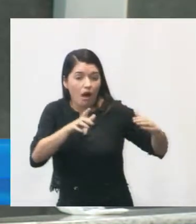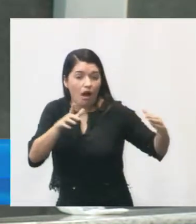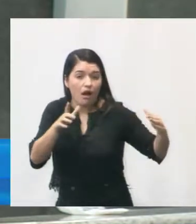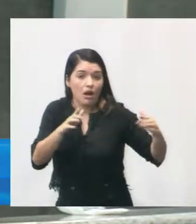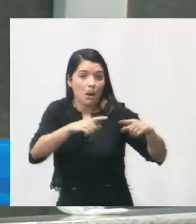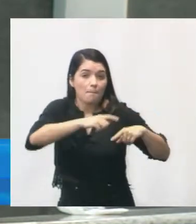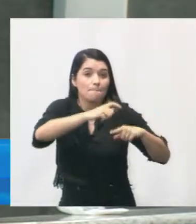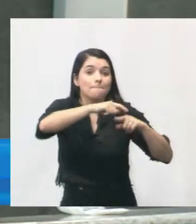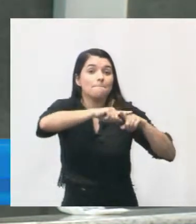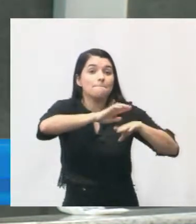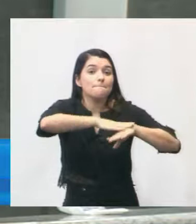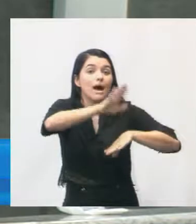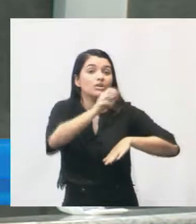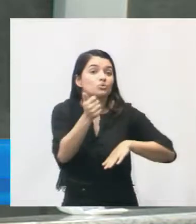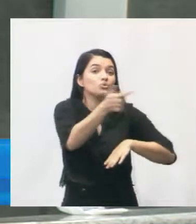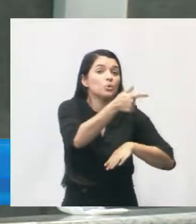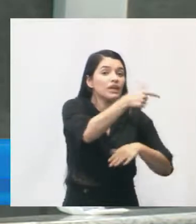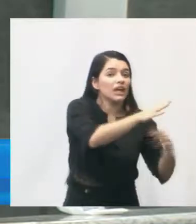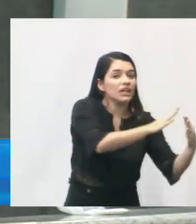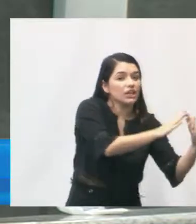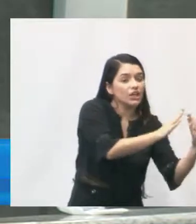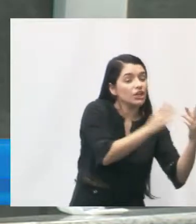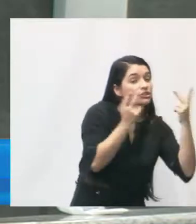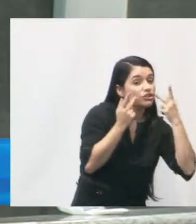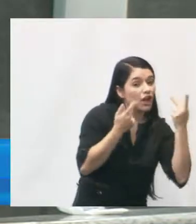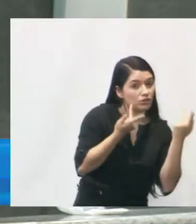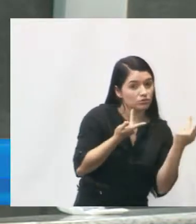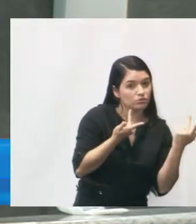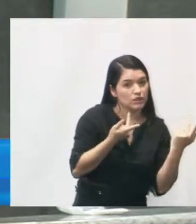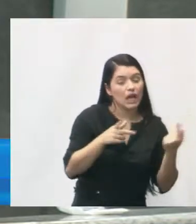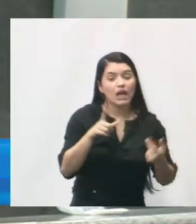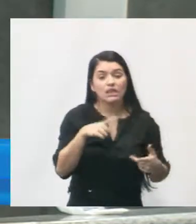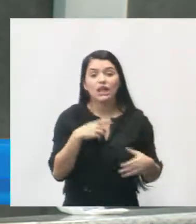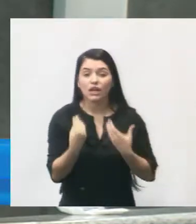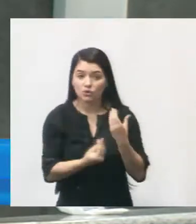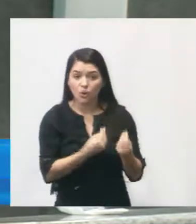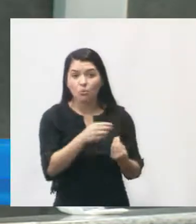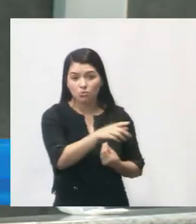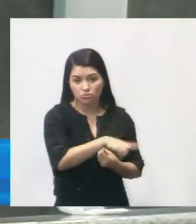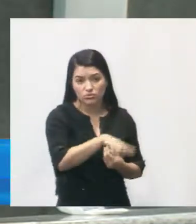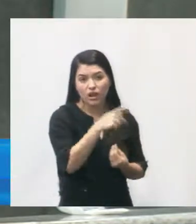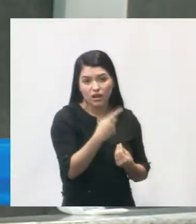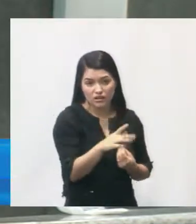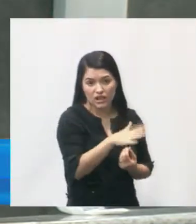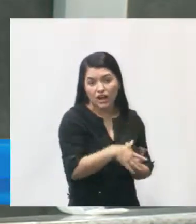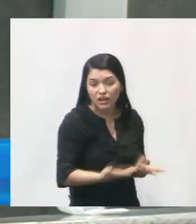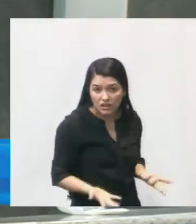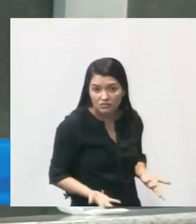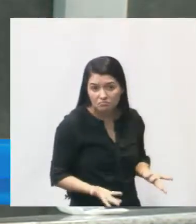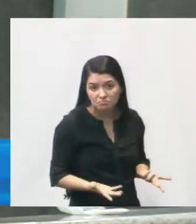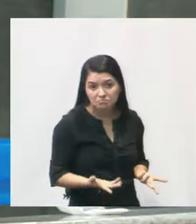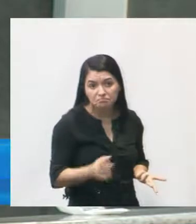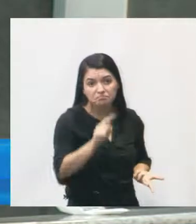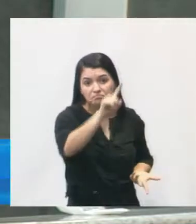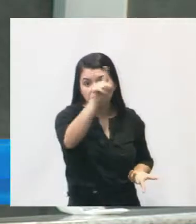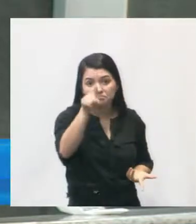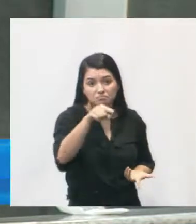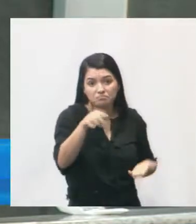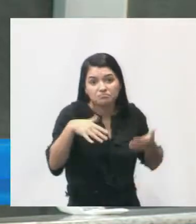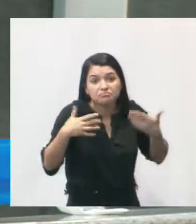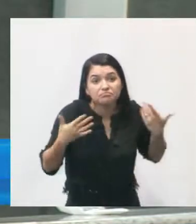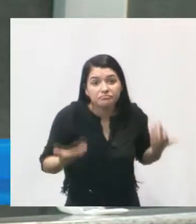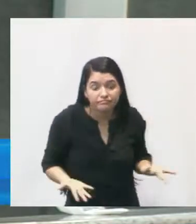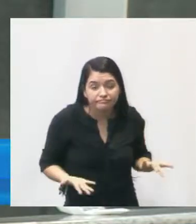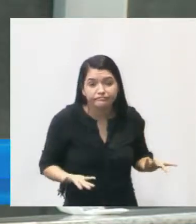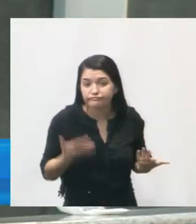Teremos capacidade de gestão daquele museu? Interrogação. Não sei. O que nós queremos é